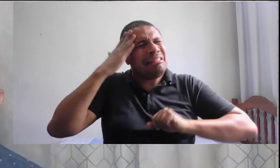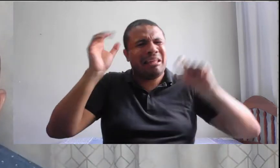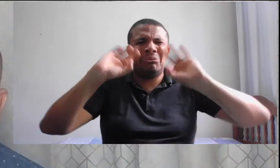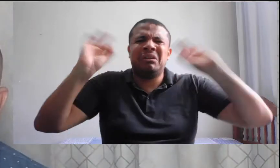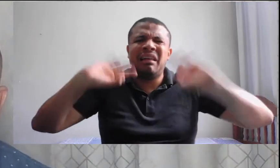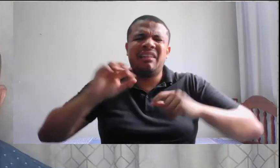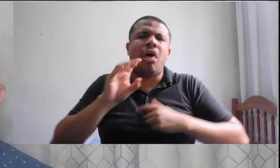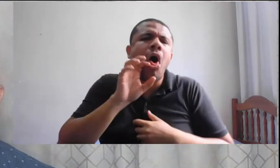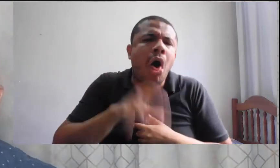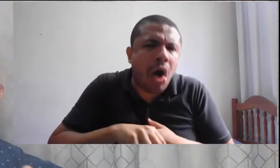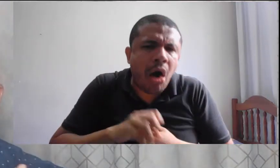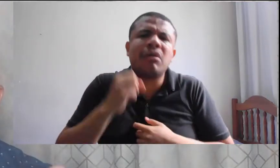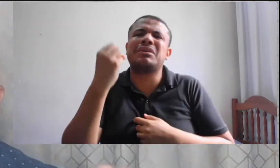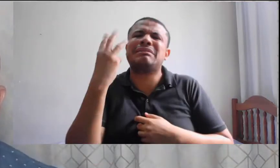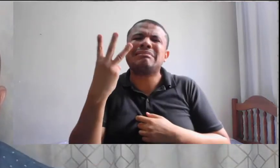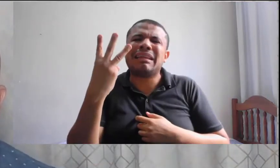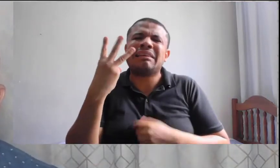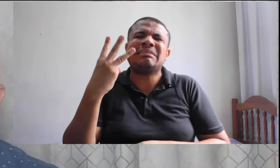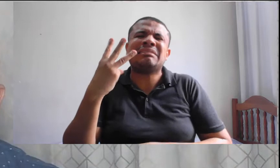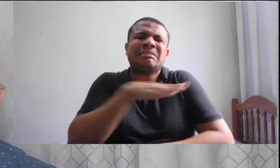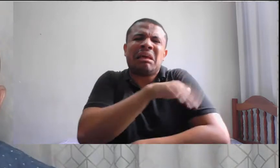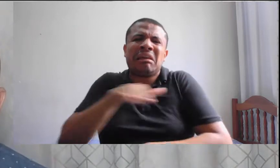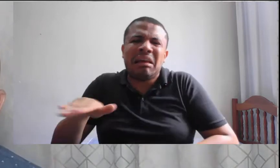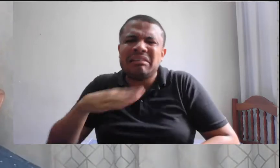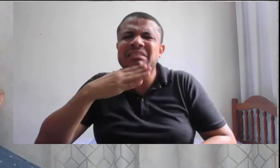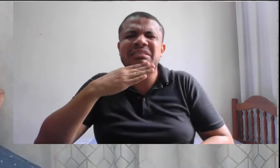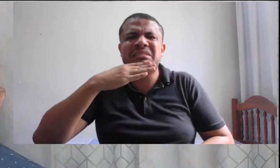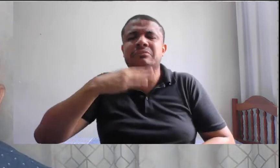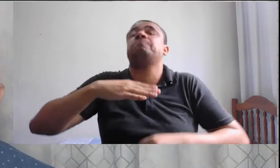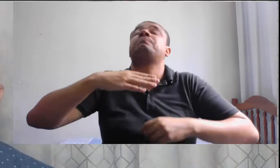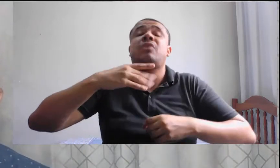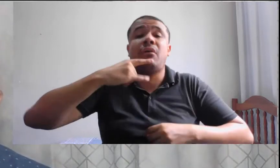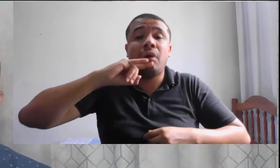nada. 3 crianças bêbadas.